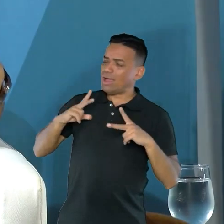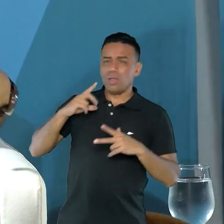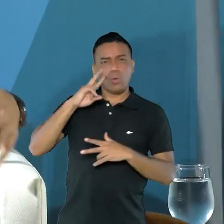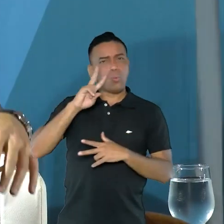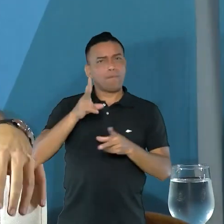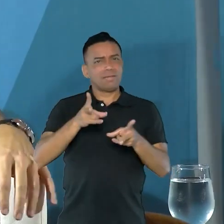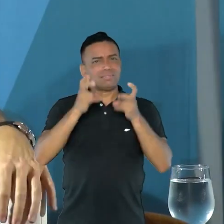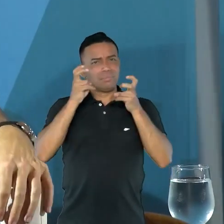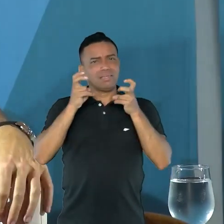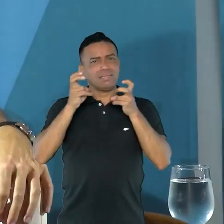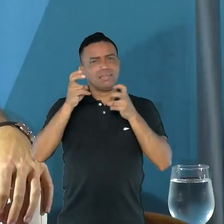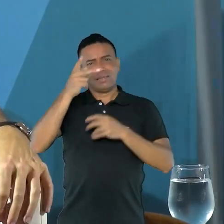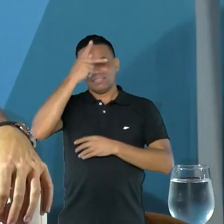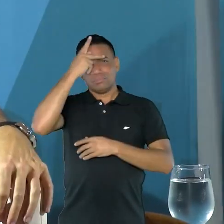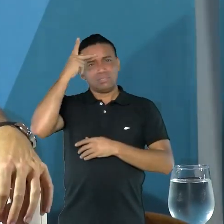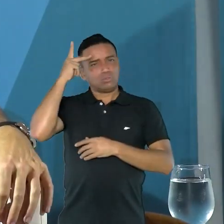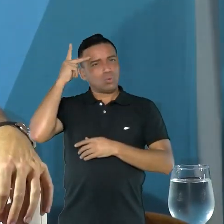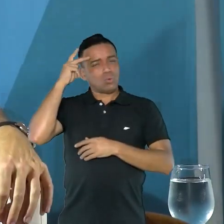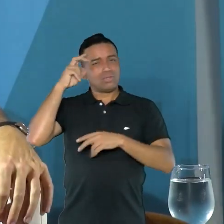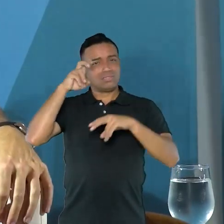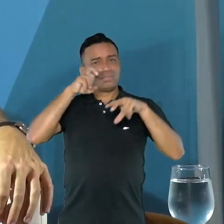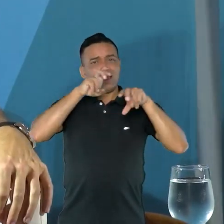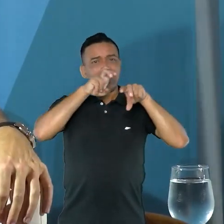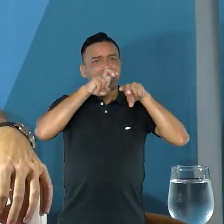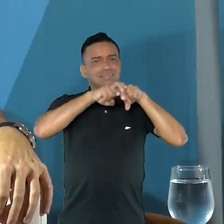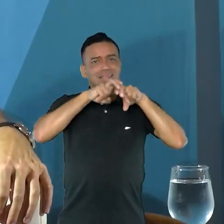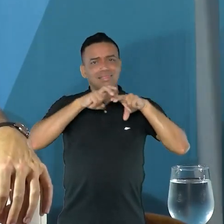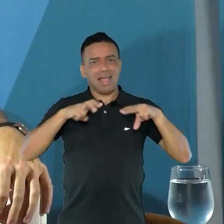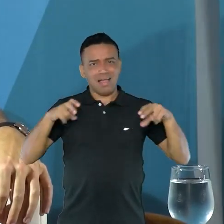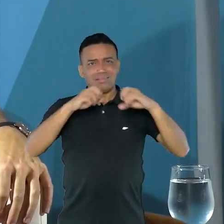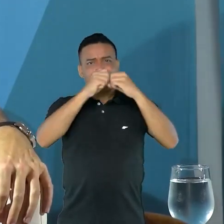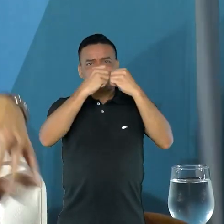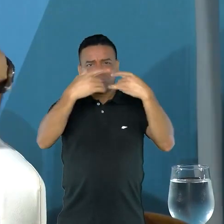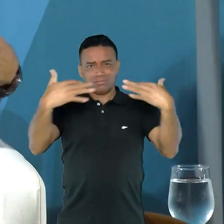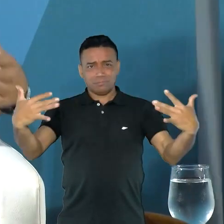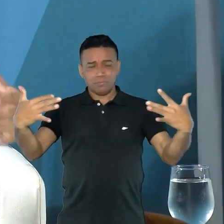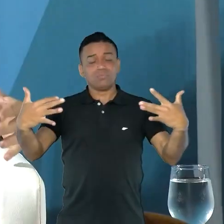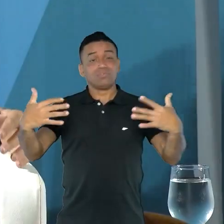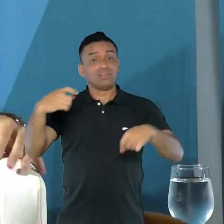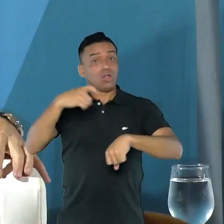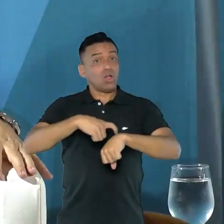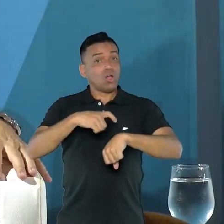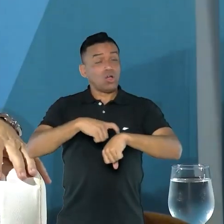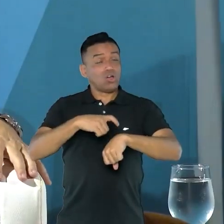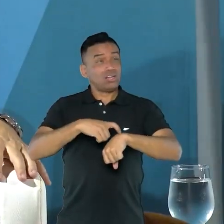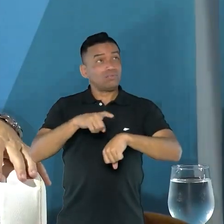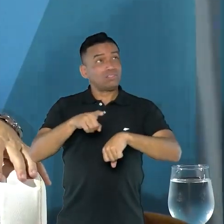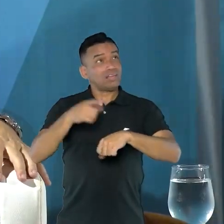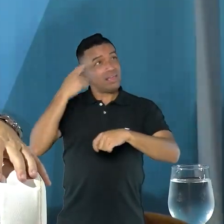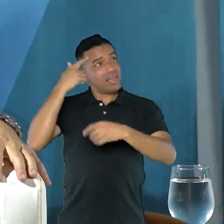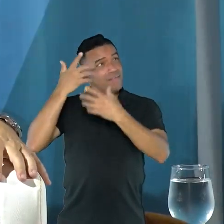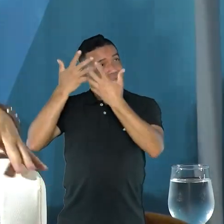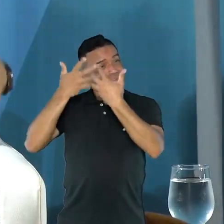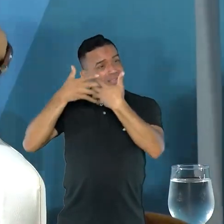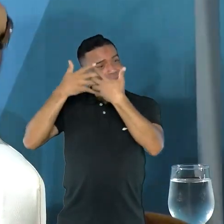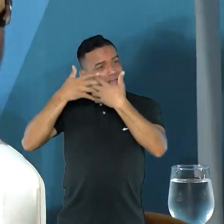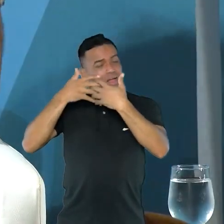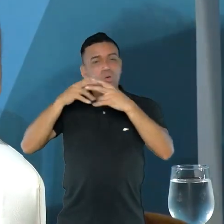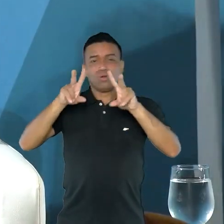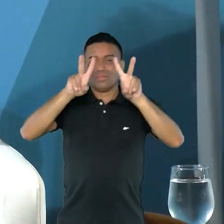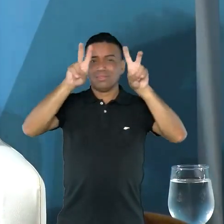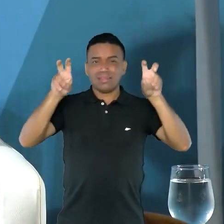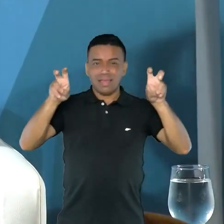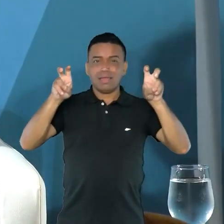percebi o interesse da plateia quando você trouxe uma reflexão sobre o sexo. Quando a gente